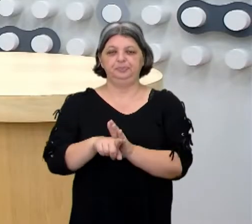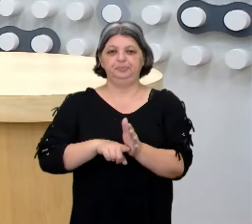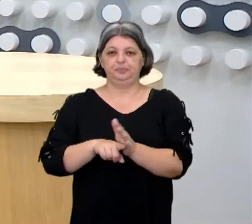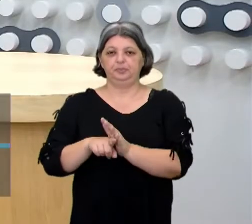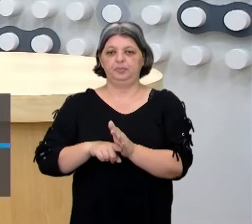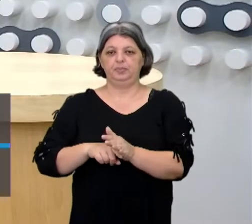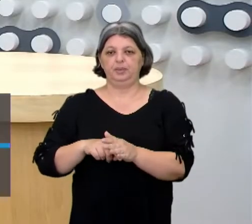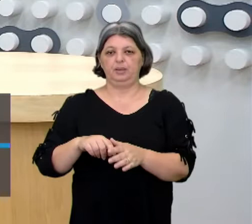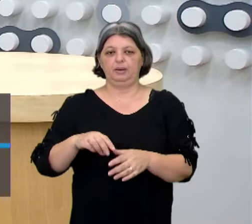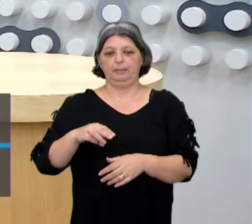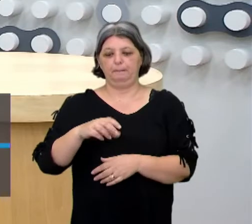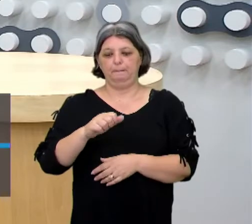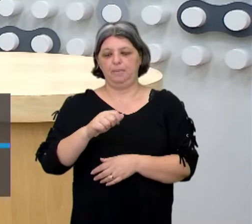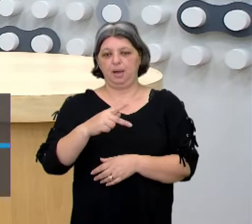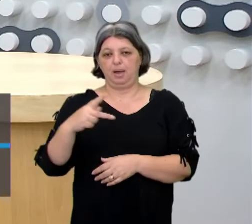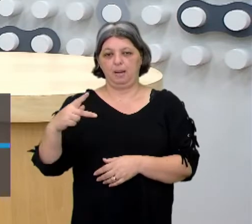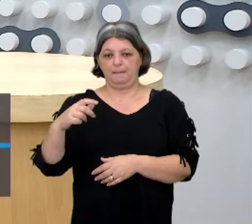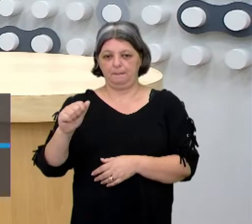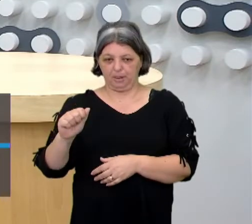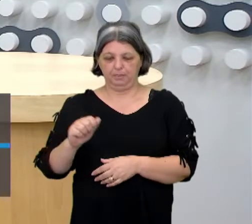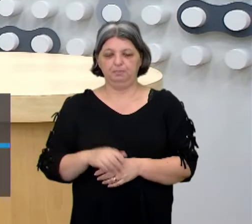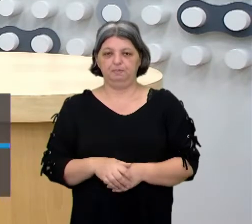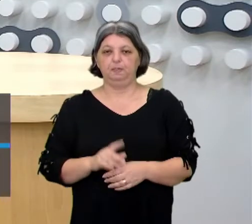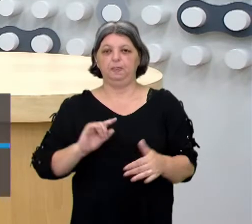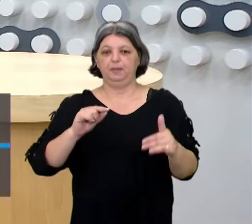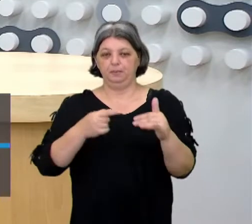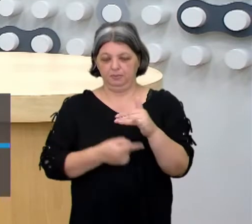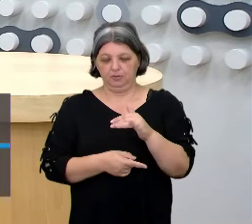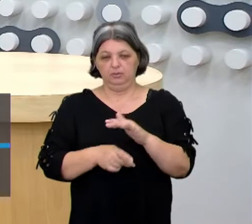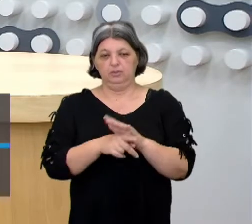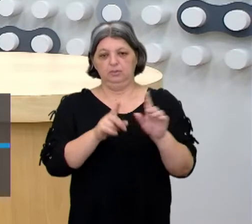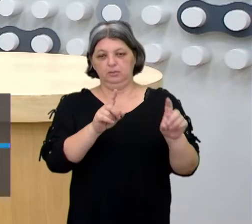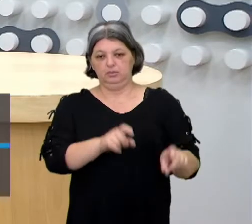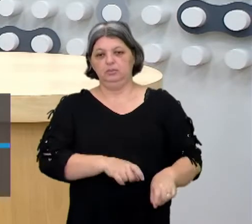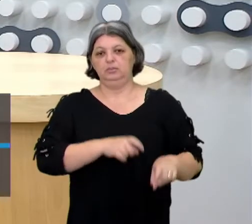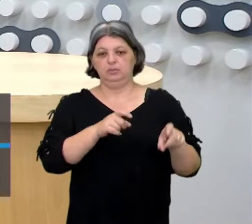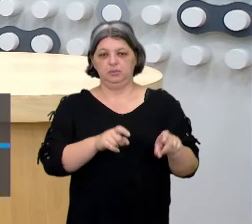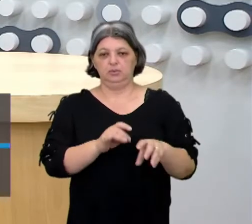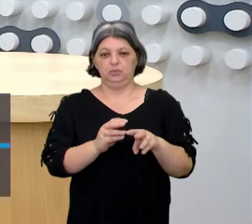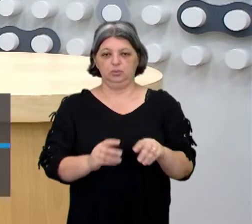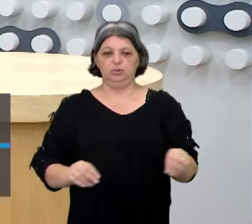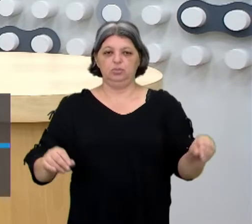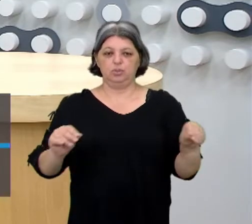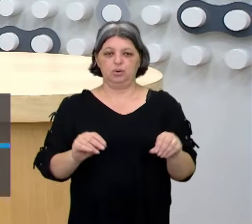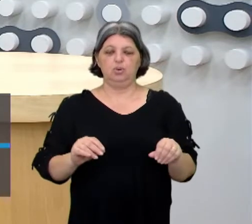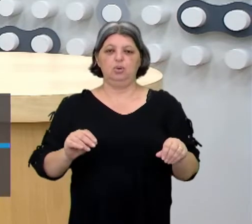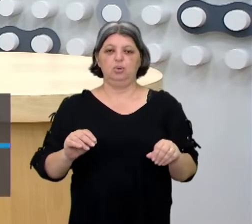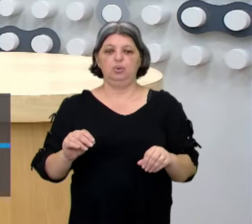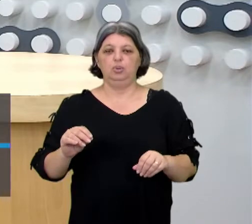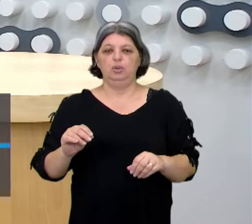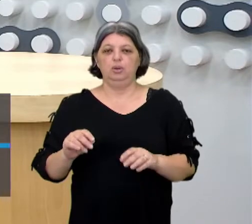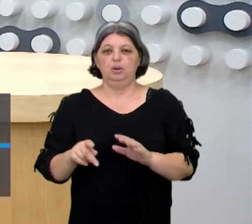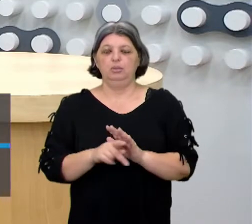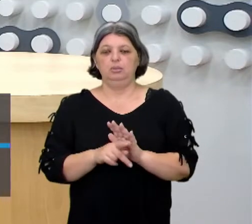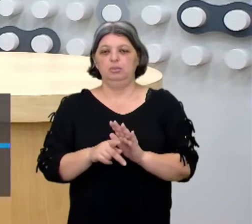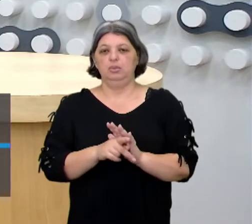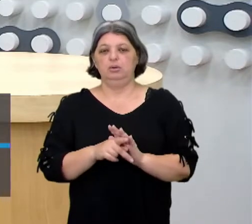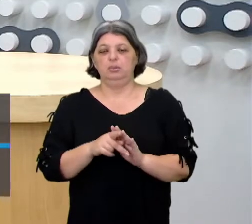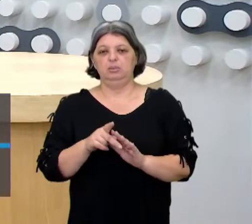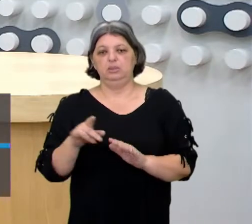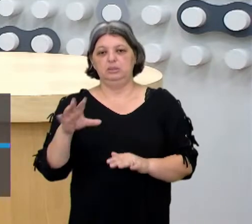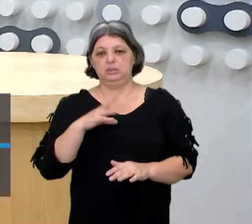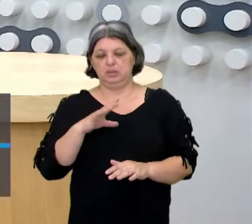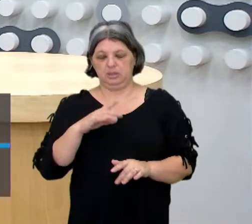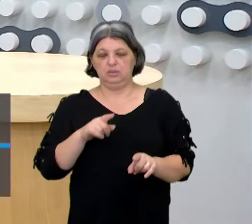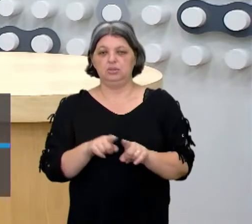aí deste aprofundamento, a cultura do solo do campo à cidade, e estar vendo as suas características, né, como eu sempre comento